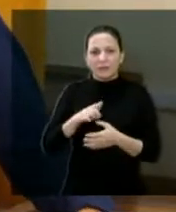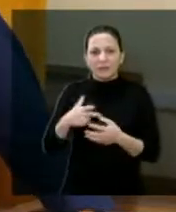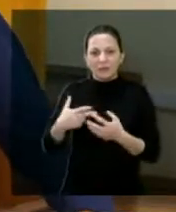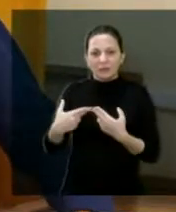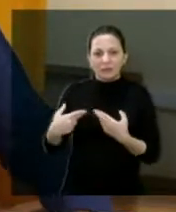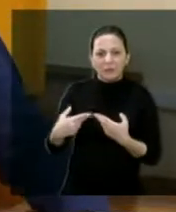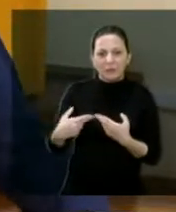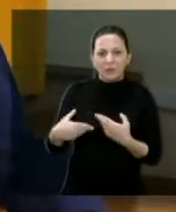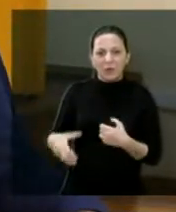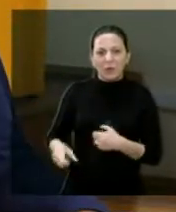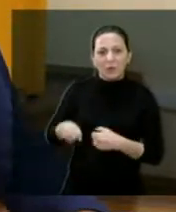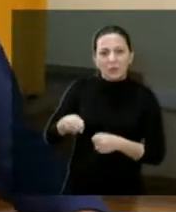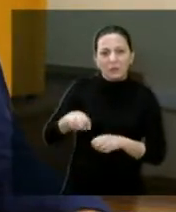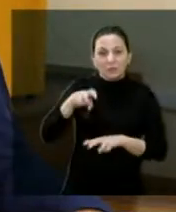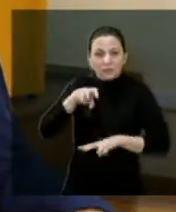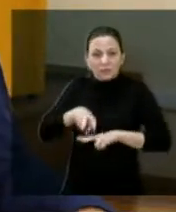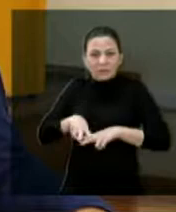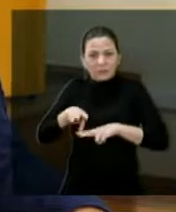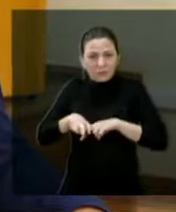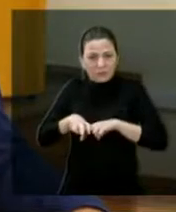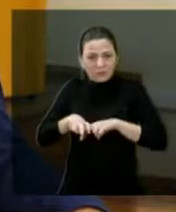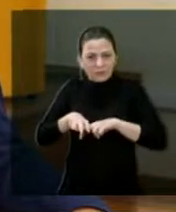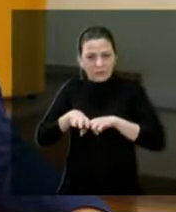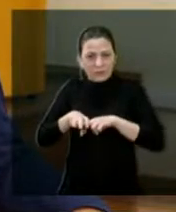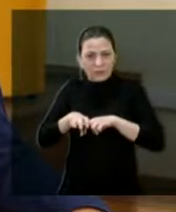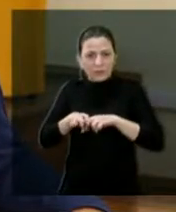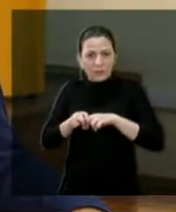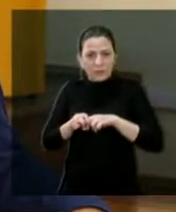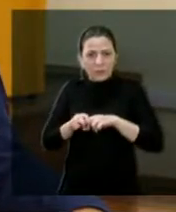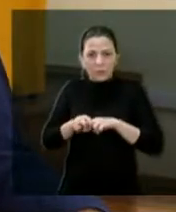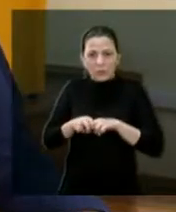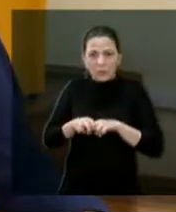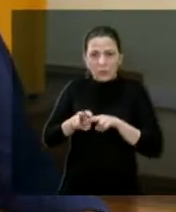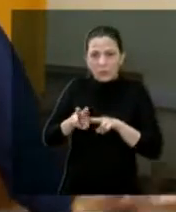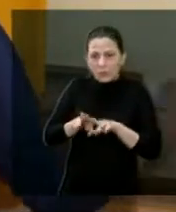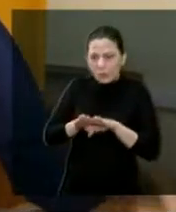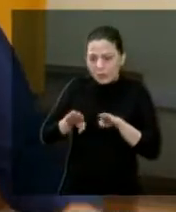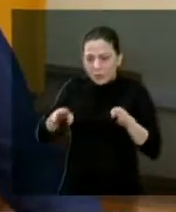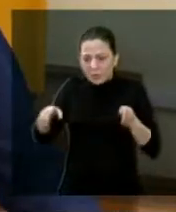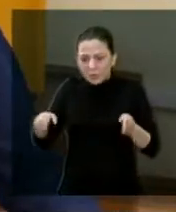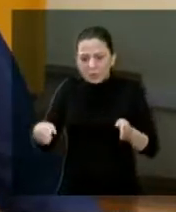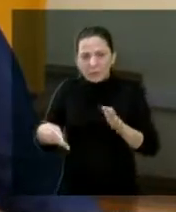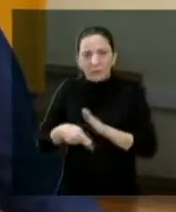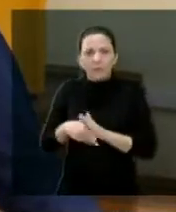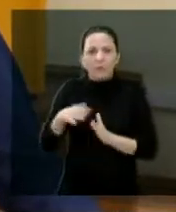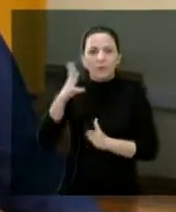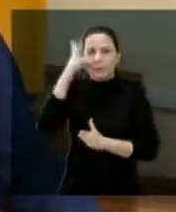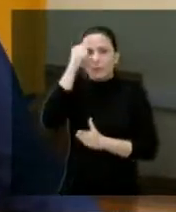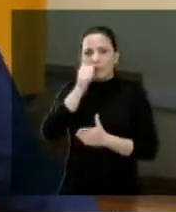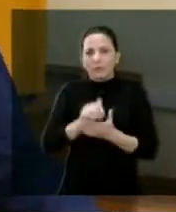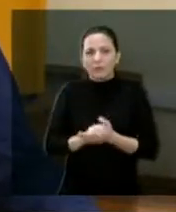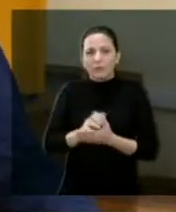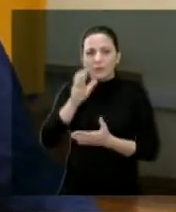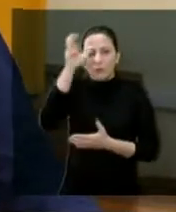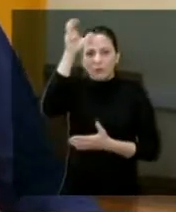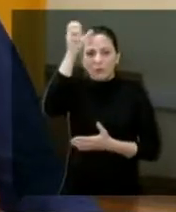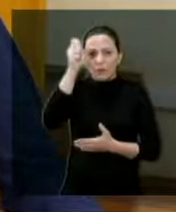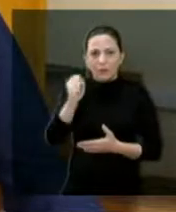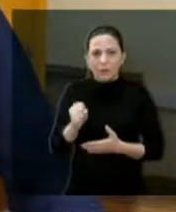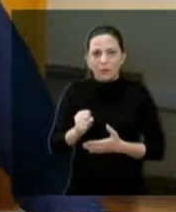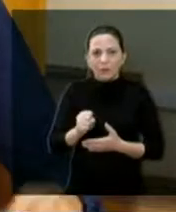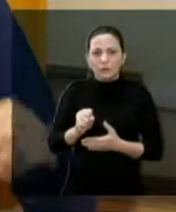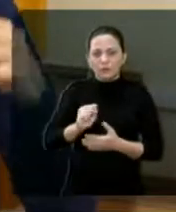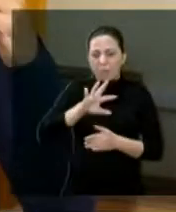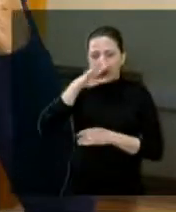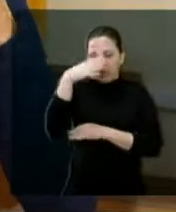fazer uma entrevista, ela sentou no banco com ele, no beirado do poço, estava tudo bonito. Ela pegou, ai, florzinha, quando ela puxou, veio tudo para